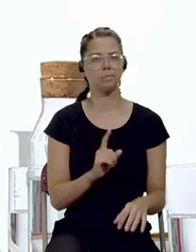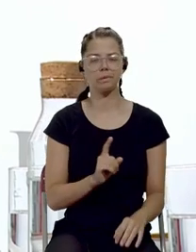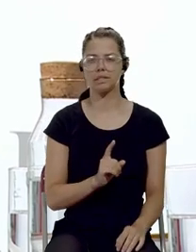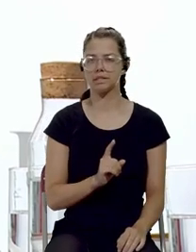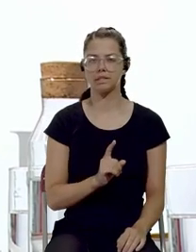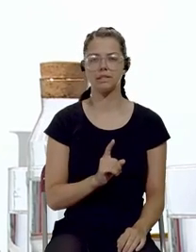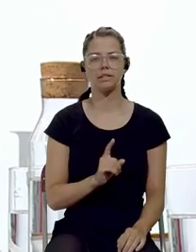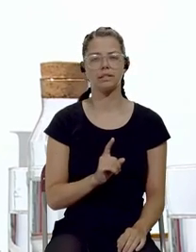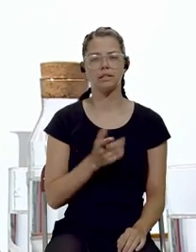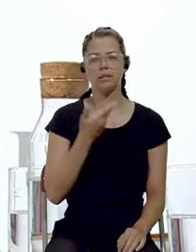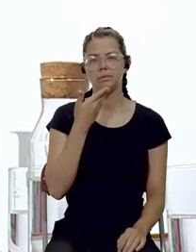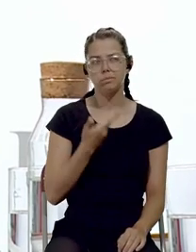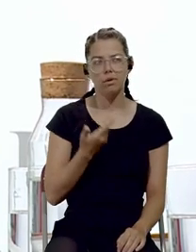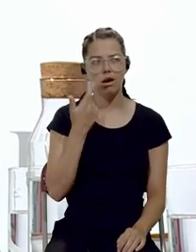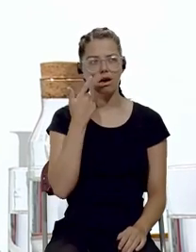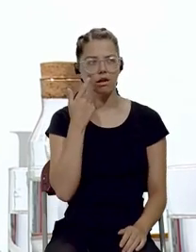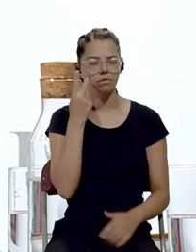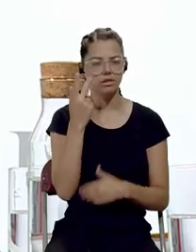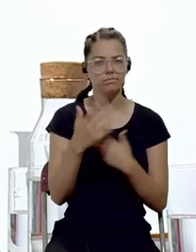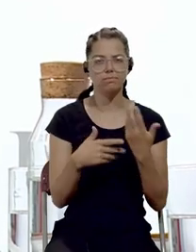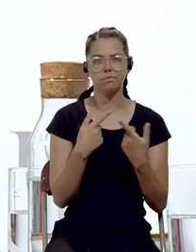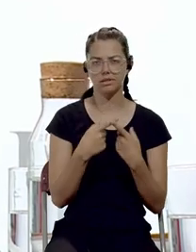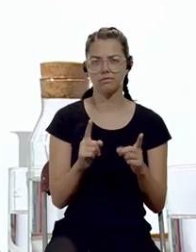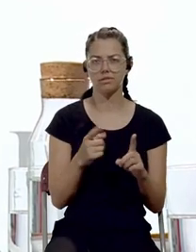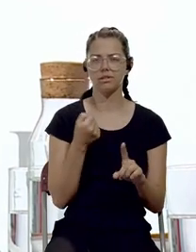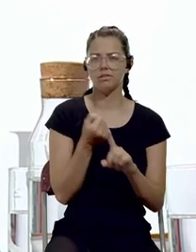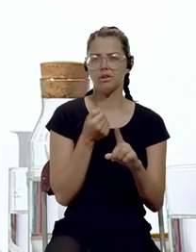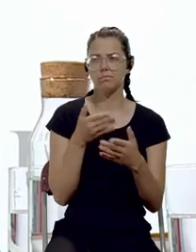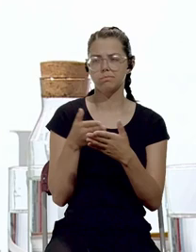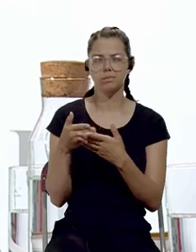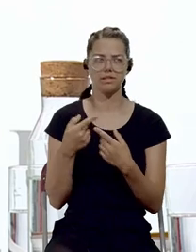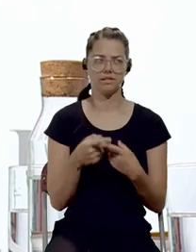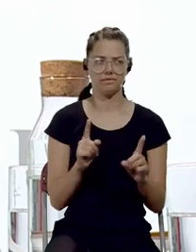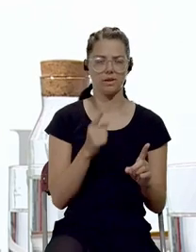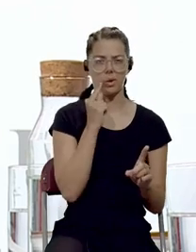experiência certamente não era igual e que tinha desafios e tinha obstáculos diferentes.